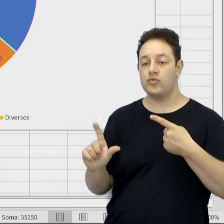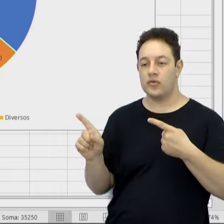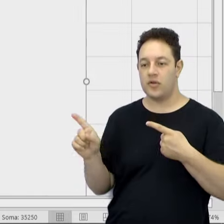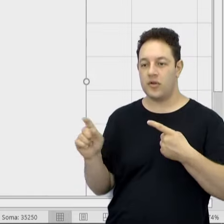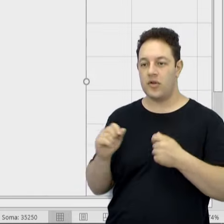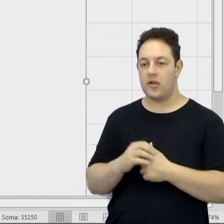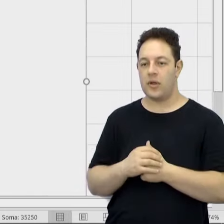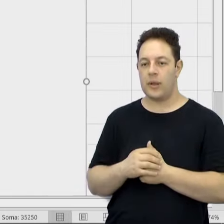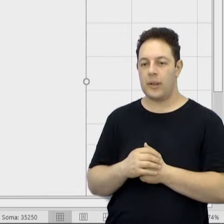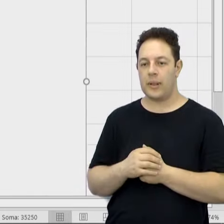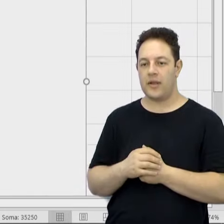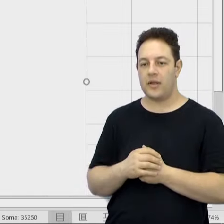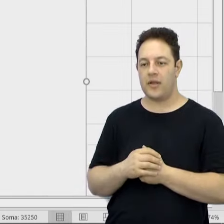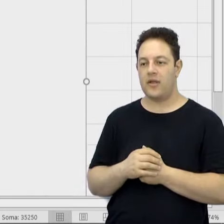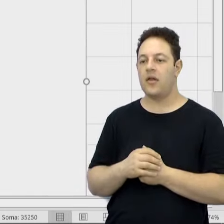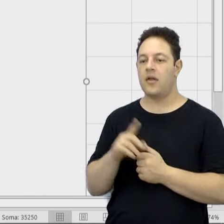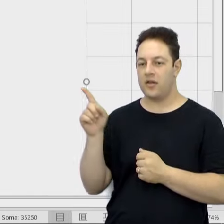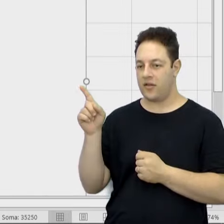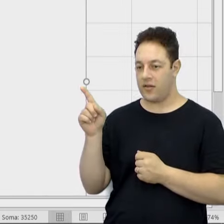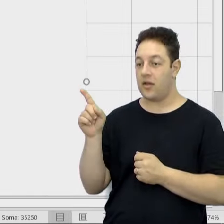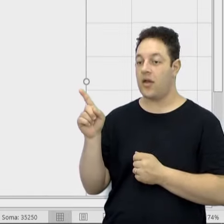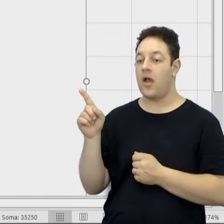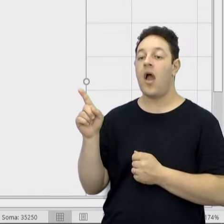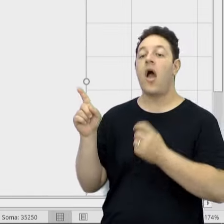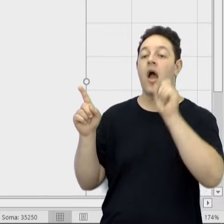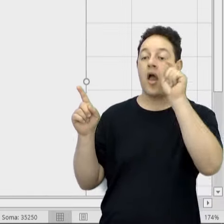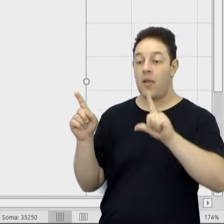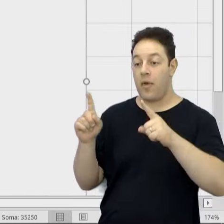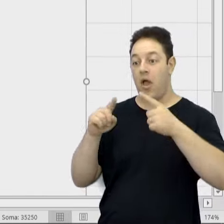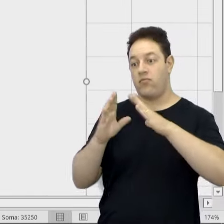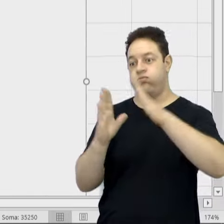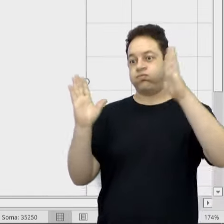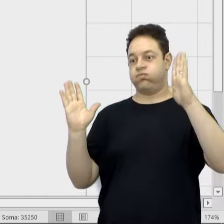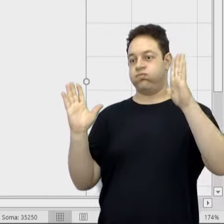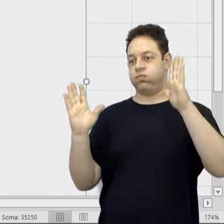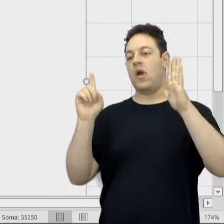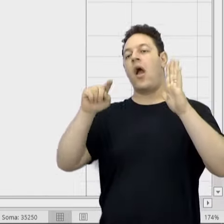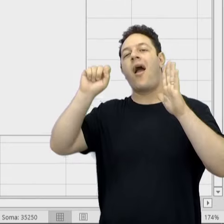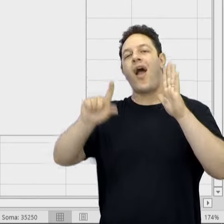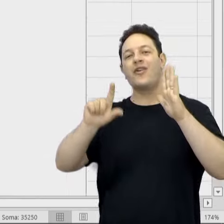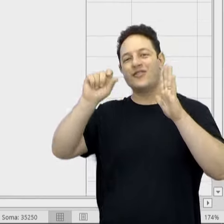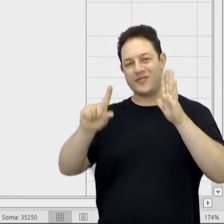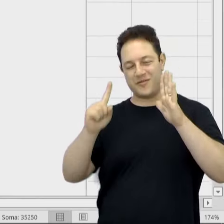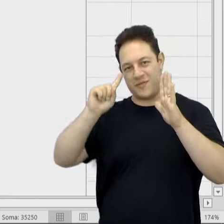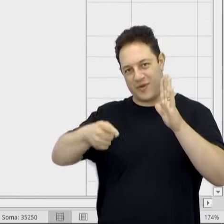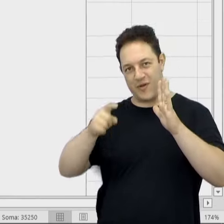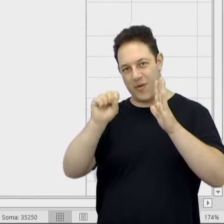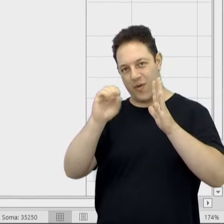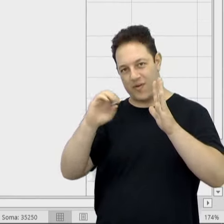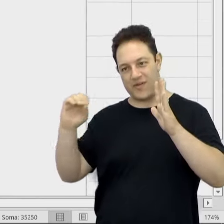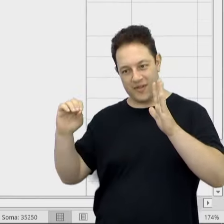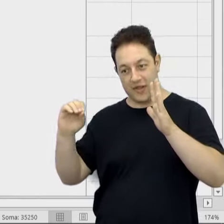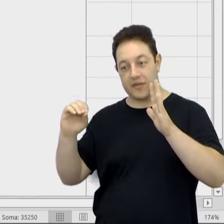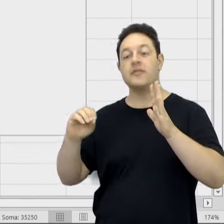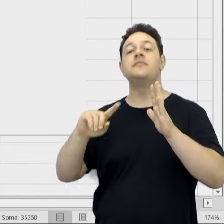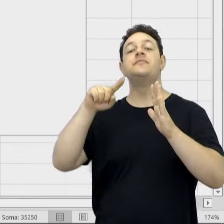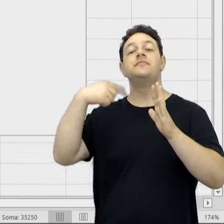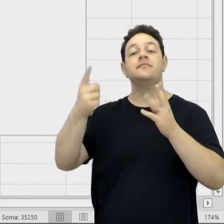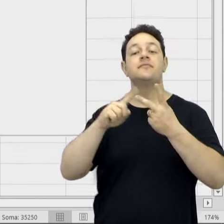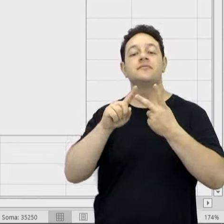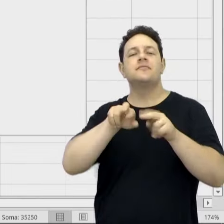também. A gente sabe aí que a alimentação é o maior, que está em azul, 1.800. Que